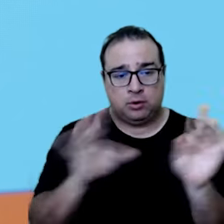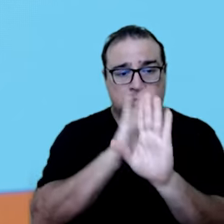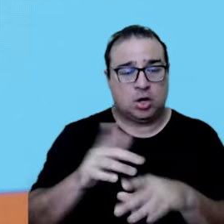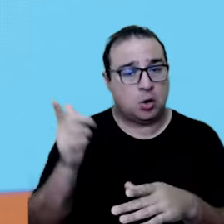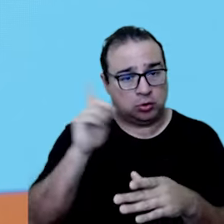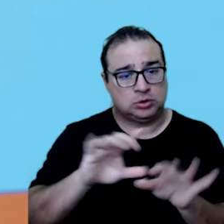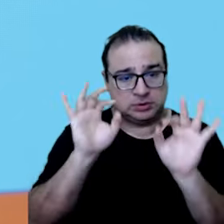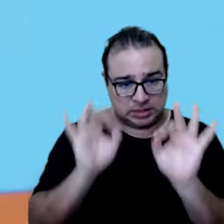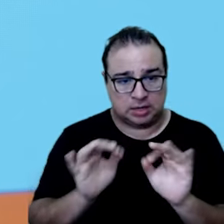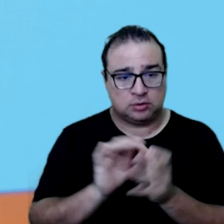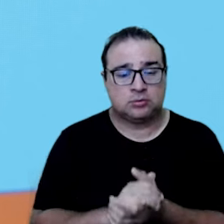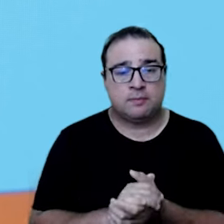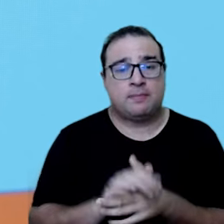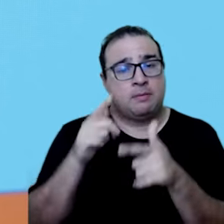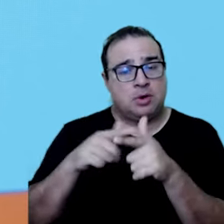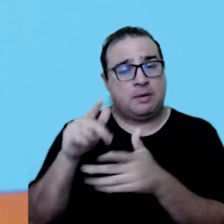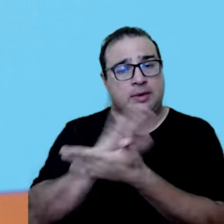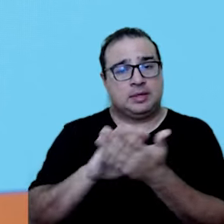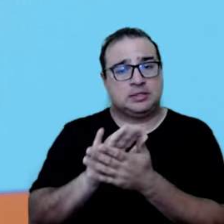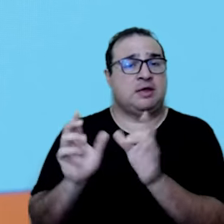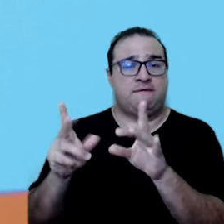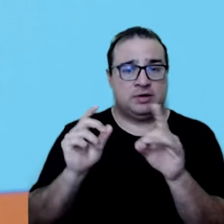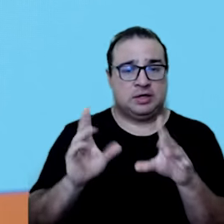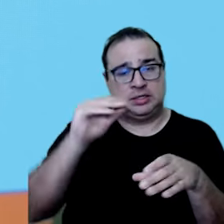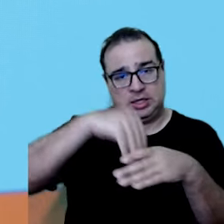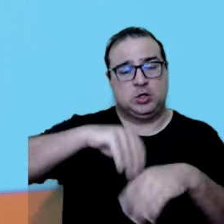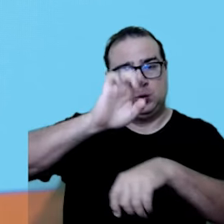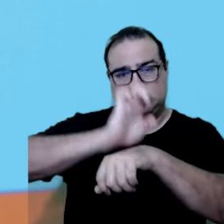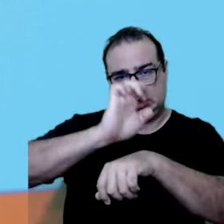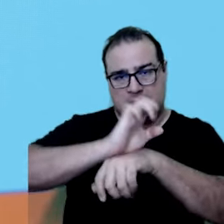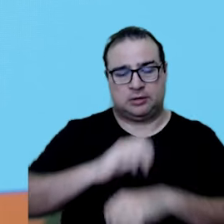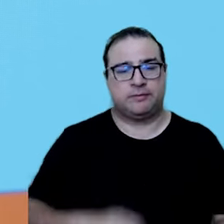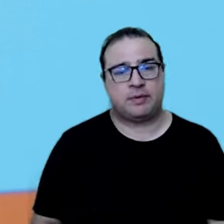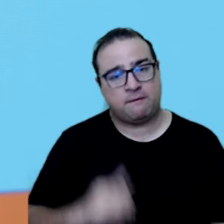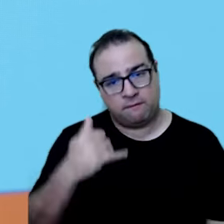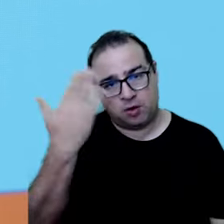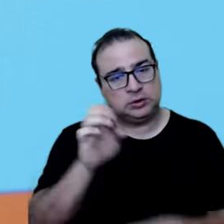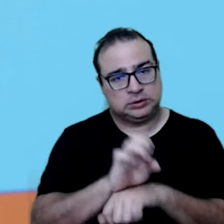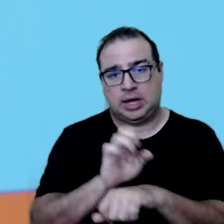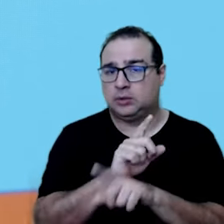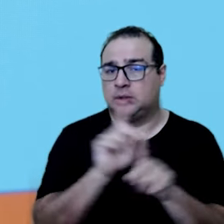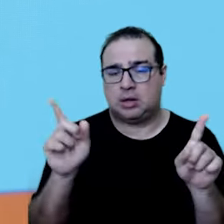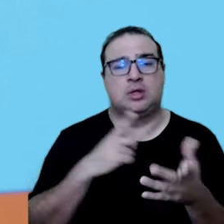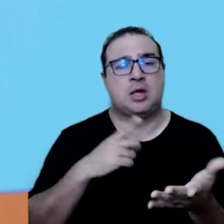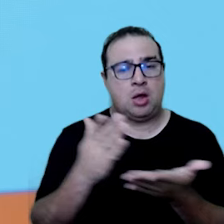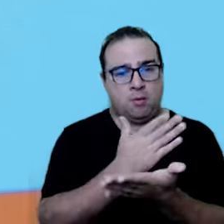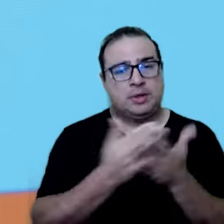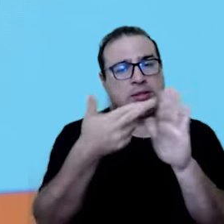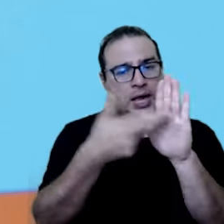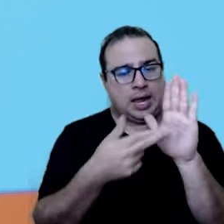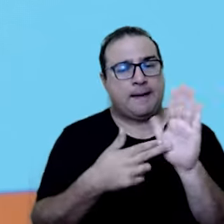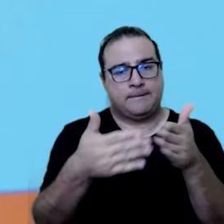e certo quando você vende para dentro do Estado quando você vende para fora do Estado aí não aí ele tem algumas regrinhas que ele pede lá